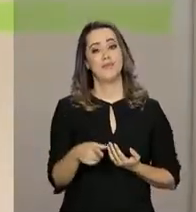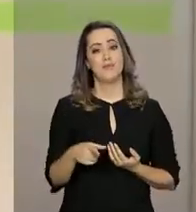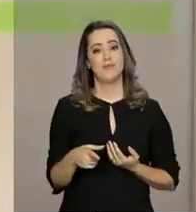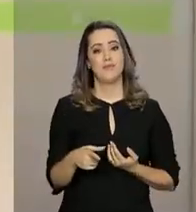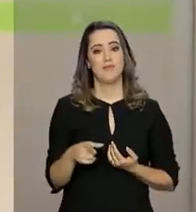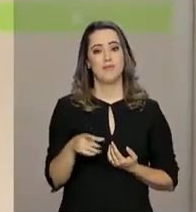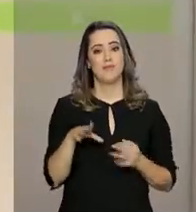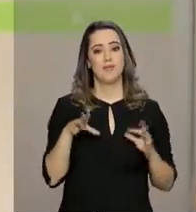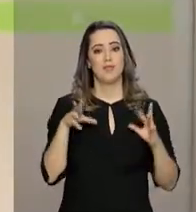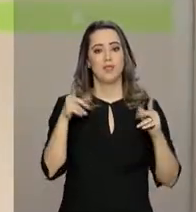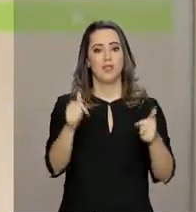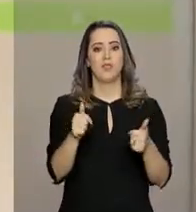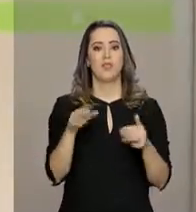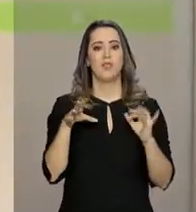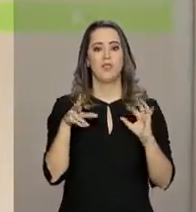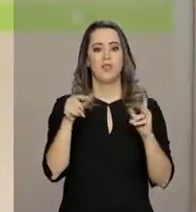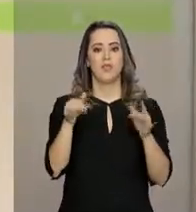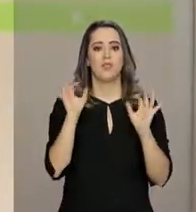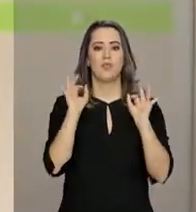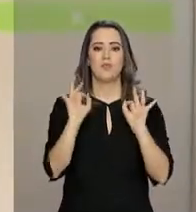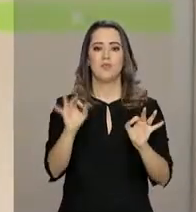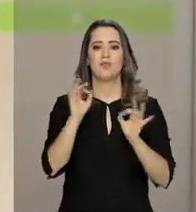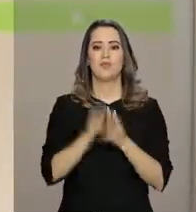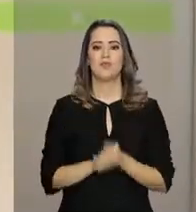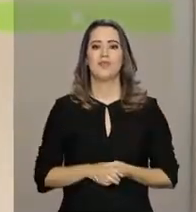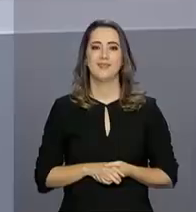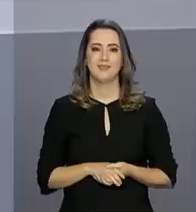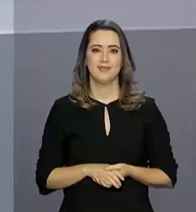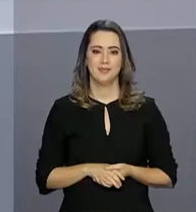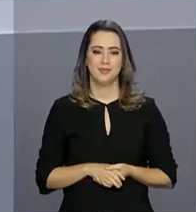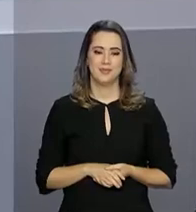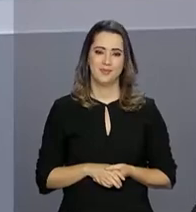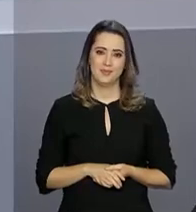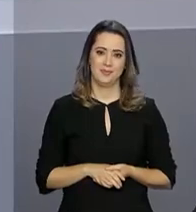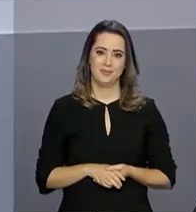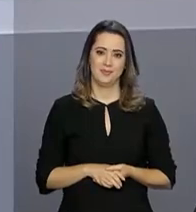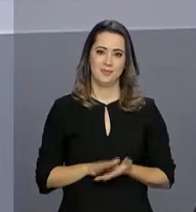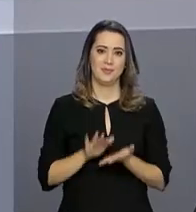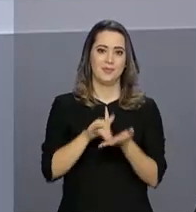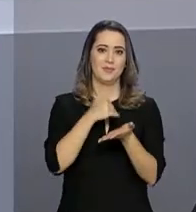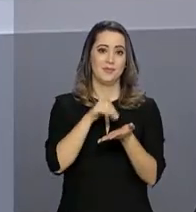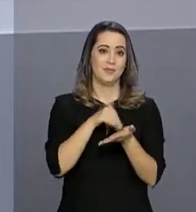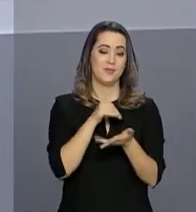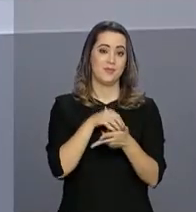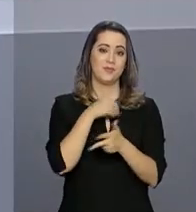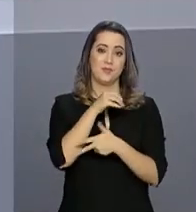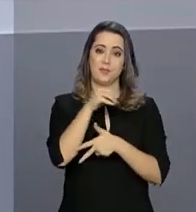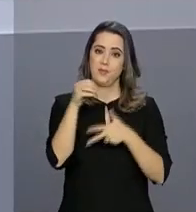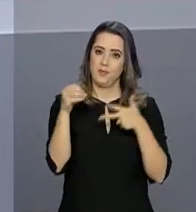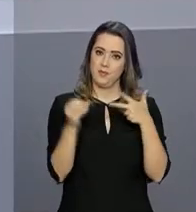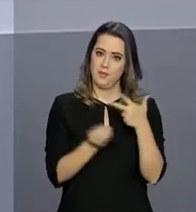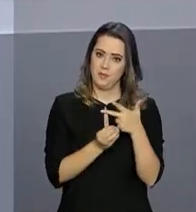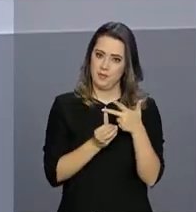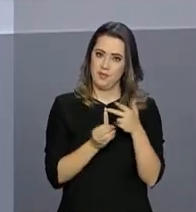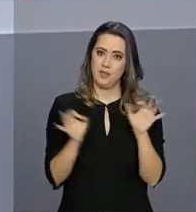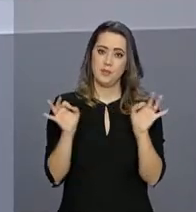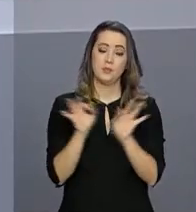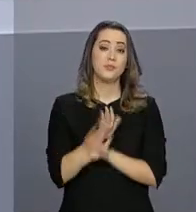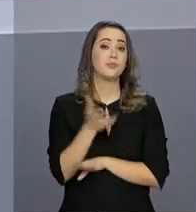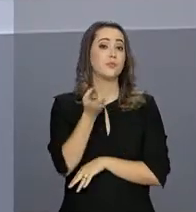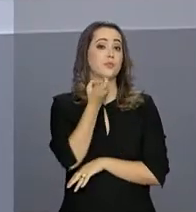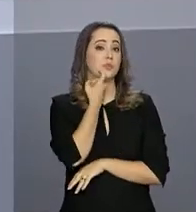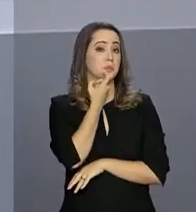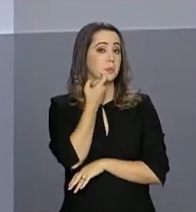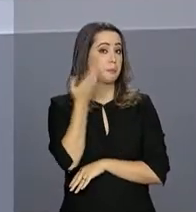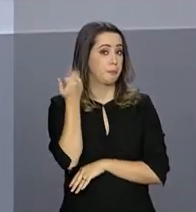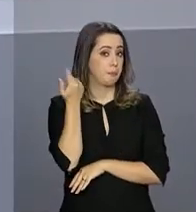todo todo perfeito né as inscrições para o exame nacional do ensino médio terminaram